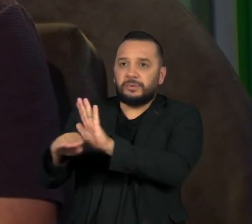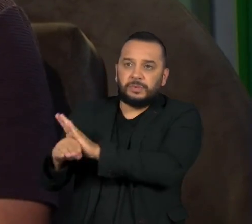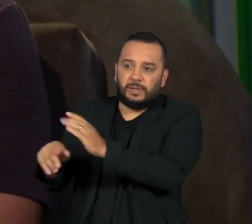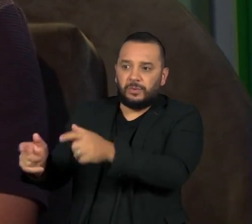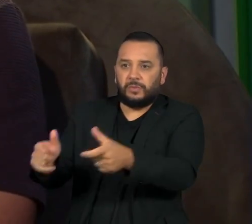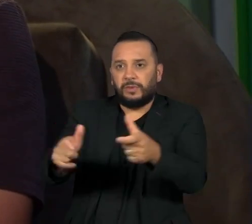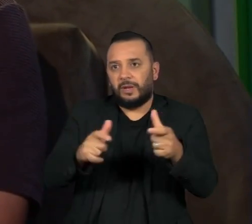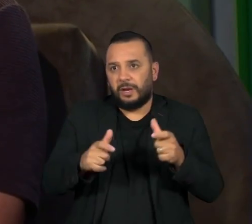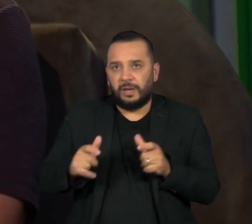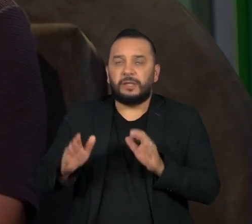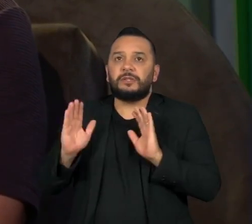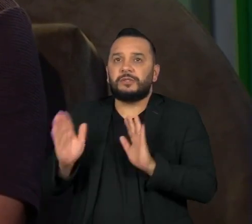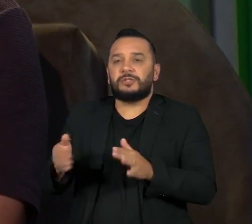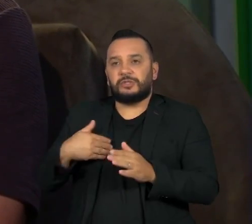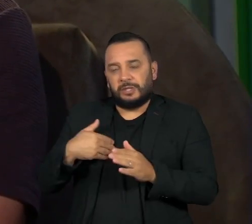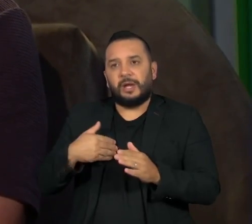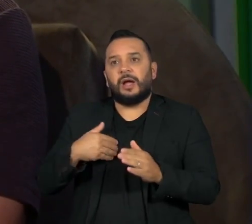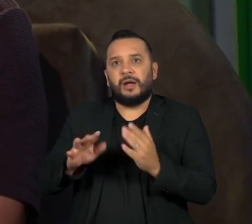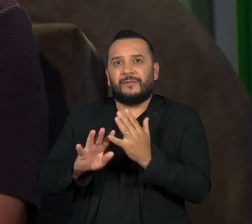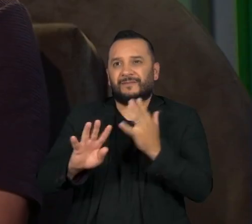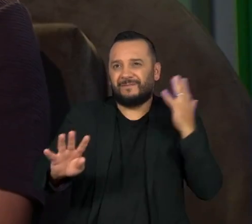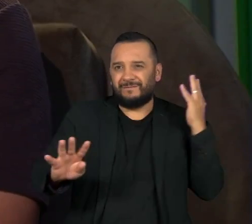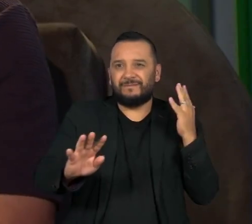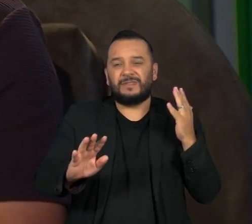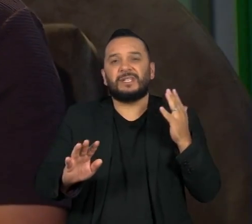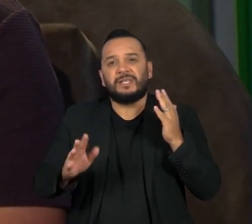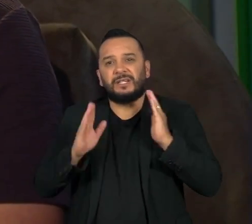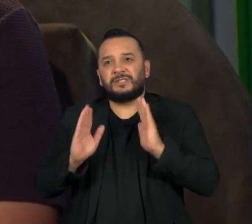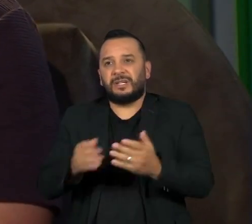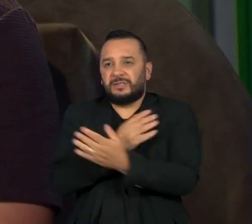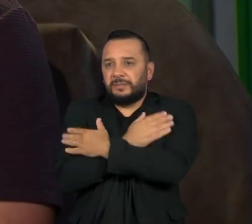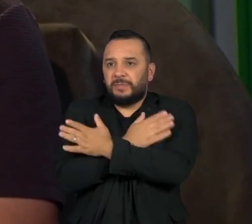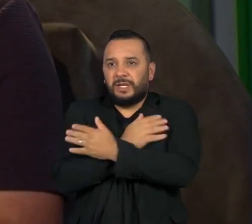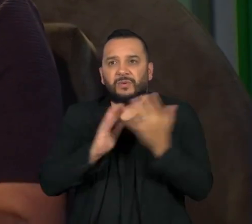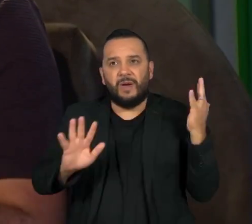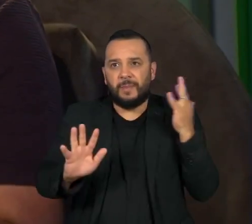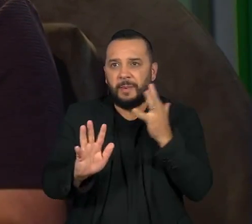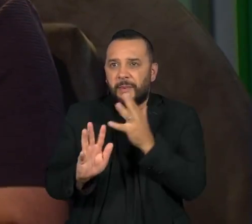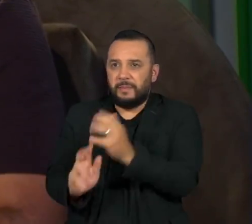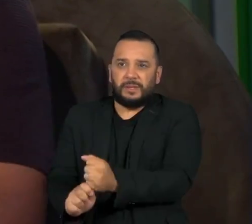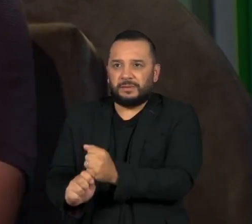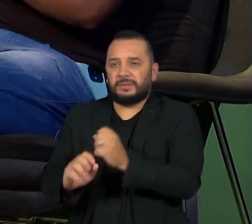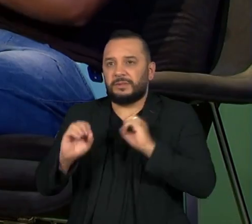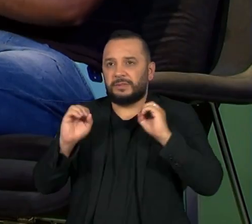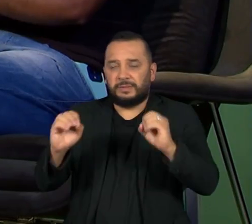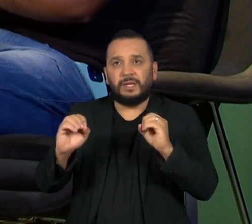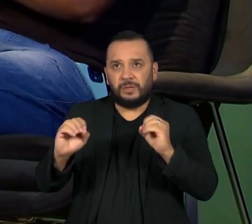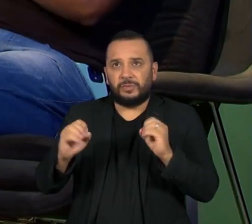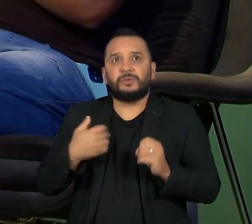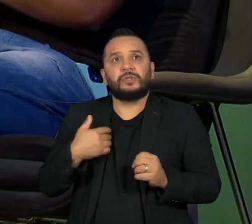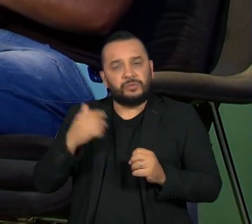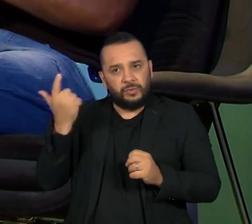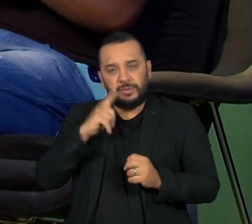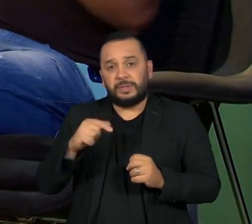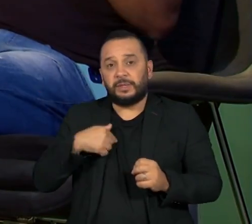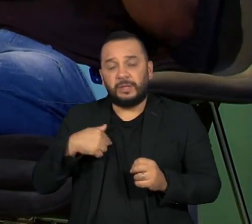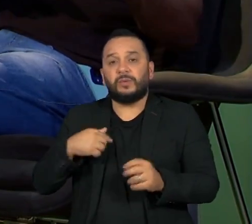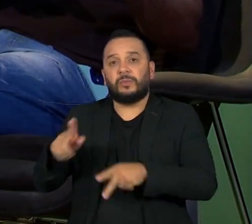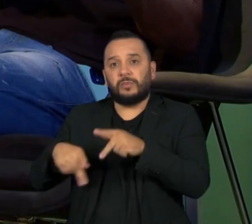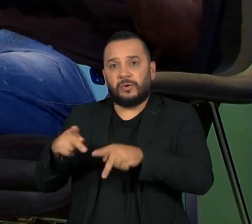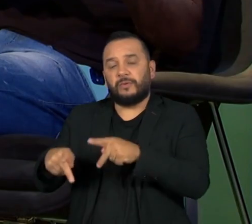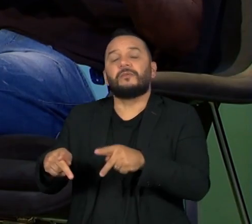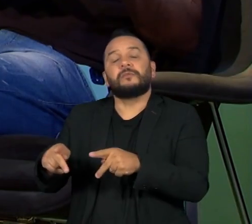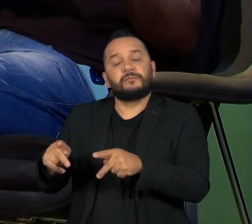gente zerou a fila do desemprego nesses 2 territórios. Então a gente encontrou uma forma de incluir o preto e o favelado dentro